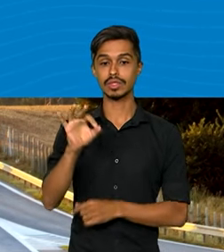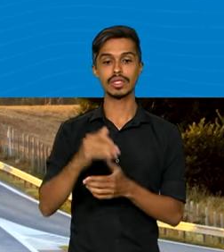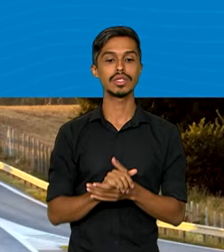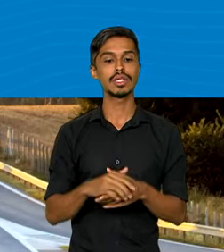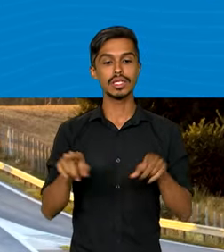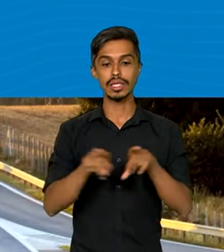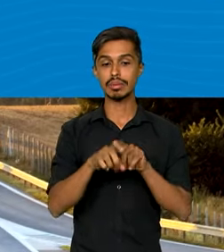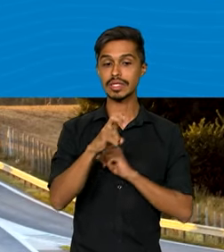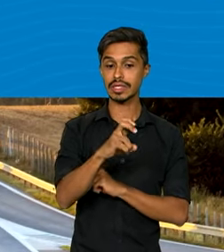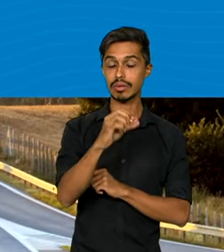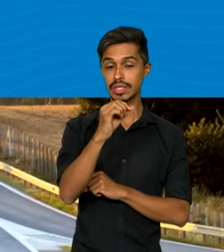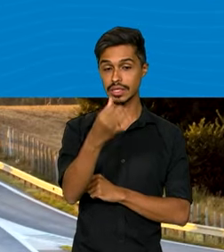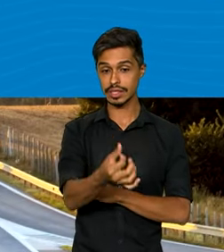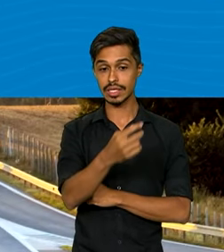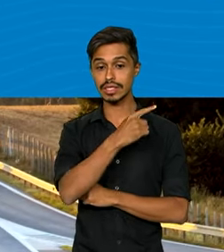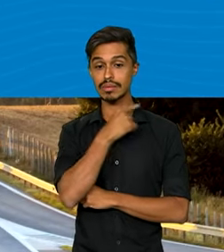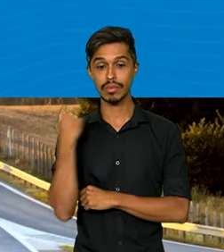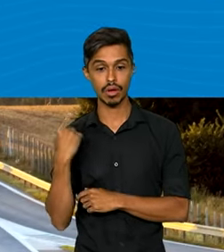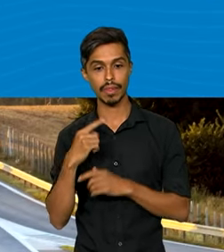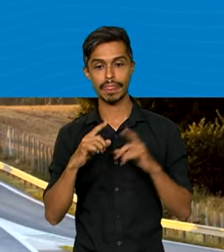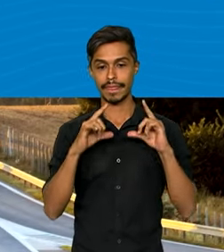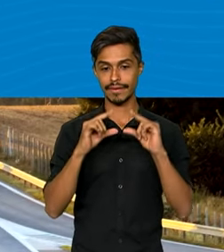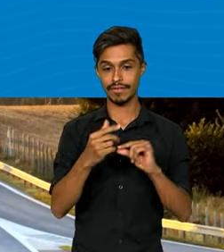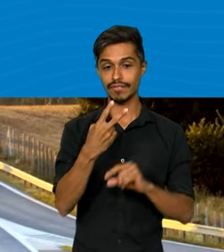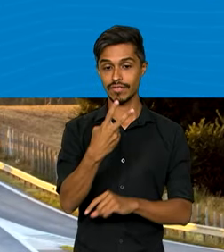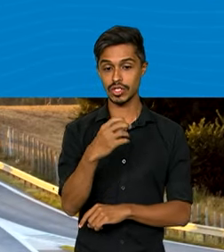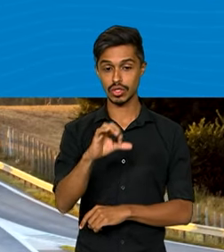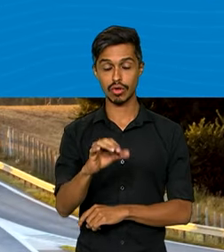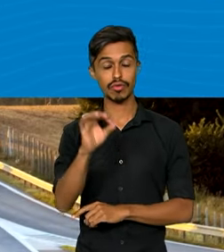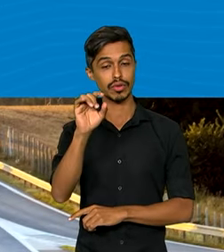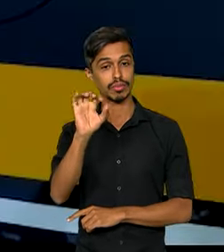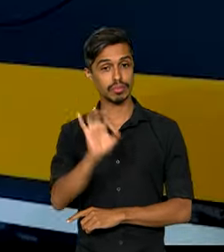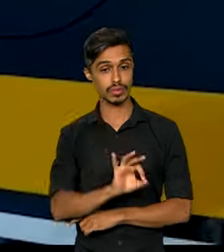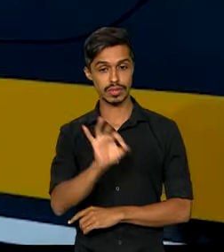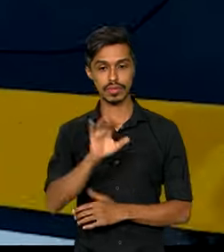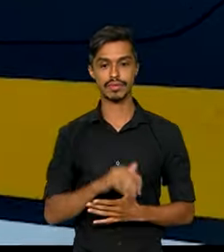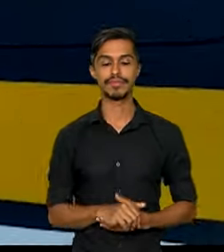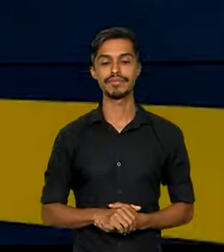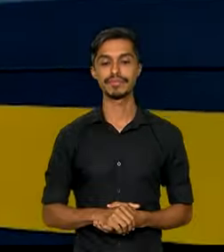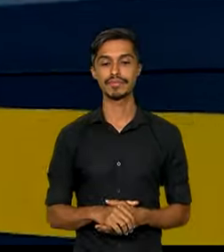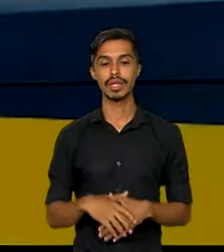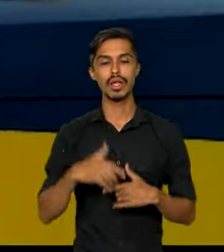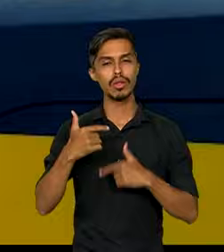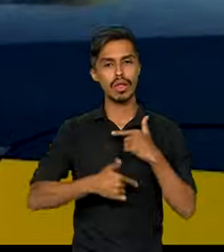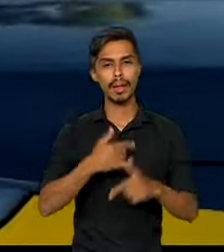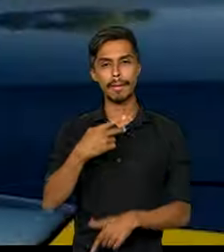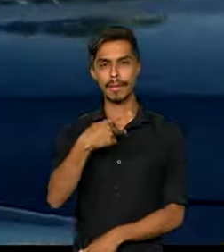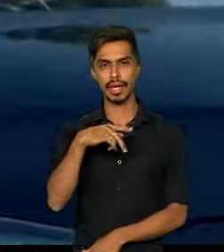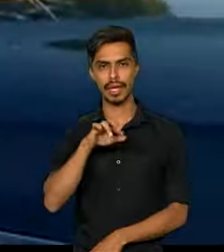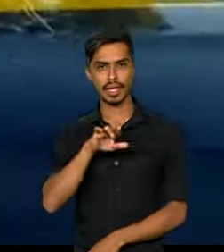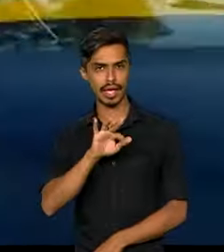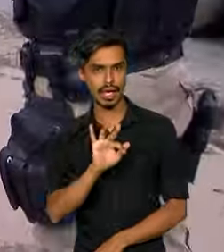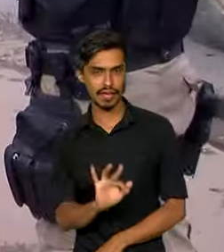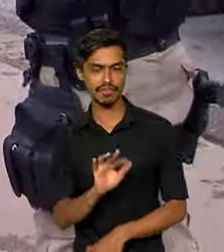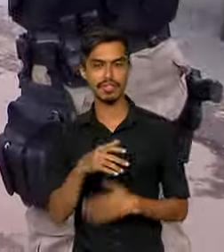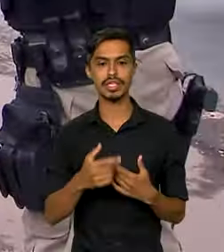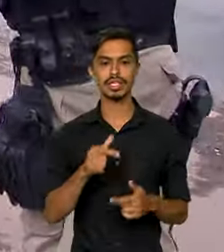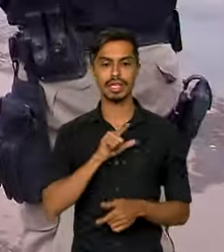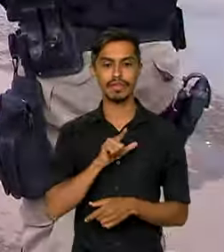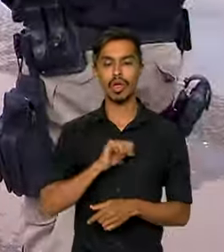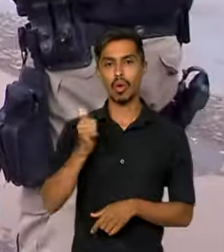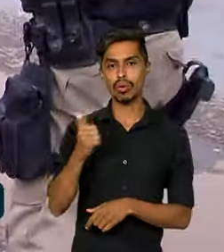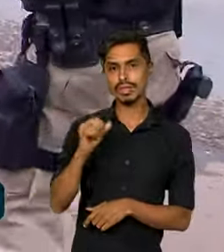em 56 mortes, queda de 29,1%. O trabalho da PRF contou com mais de 11